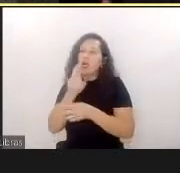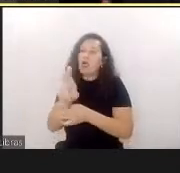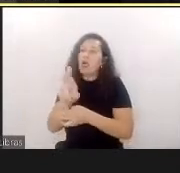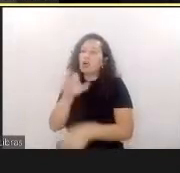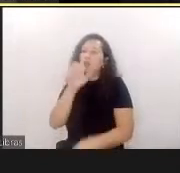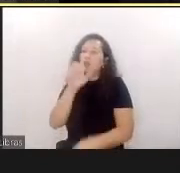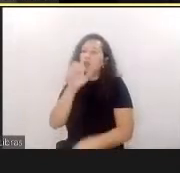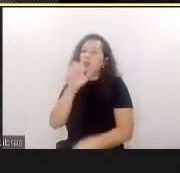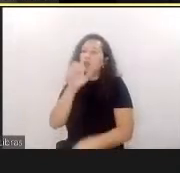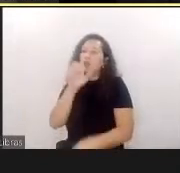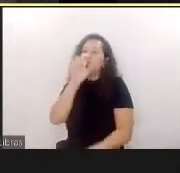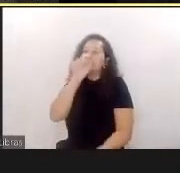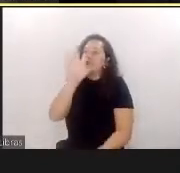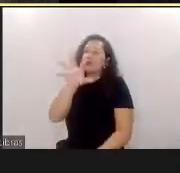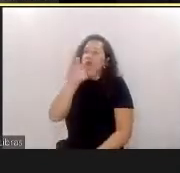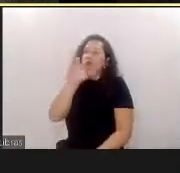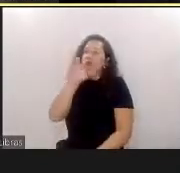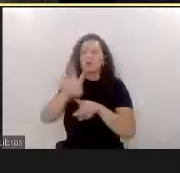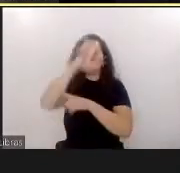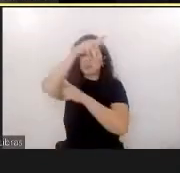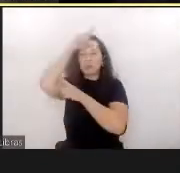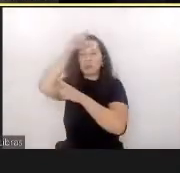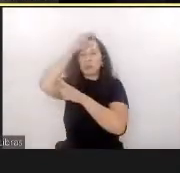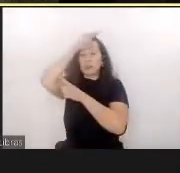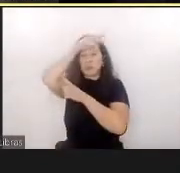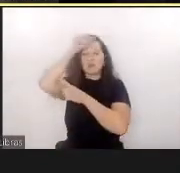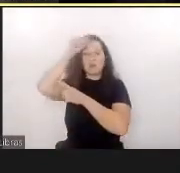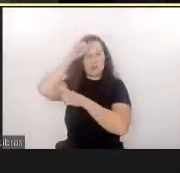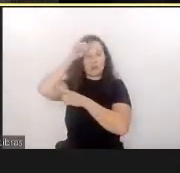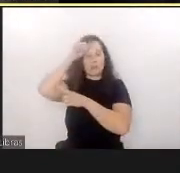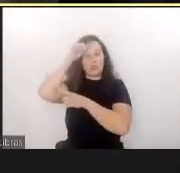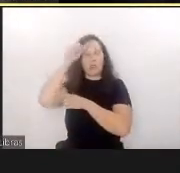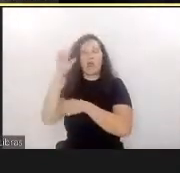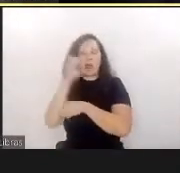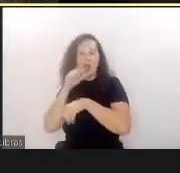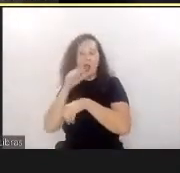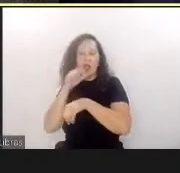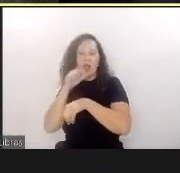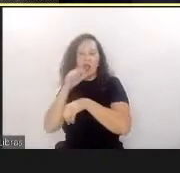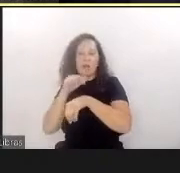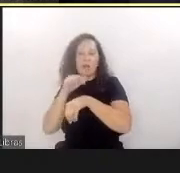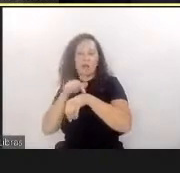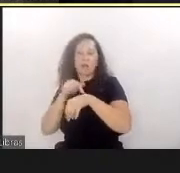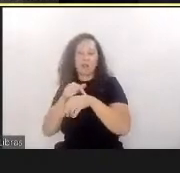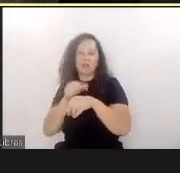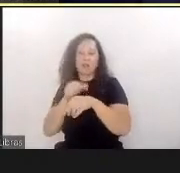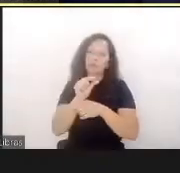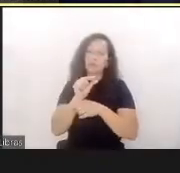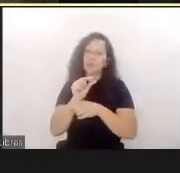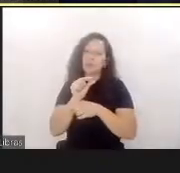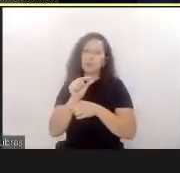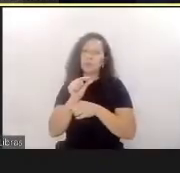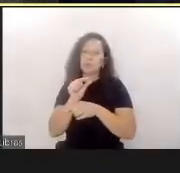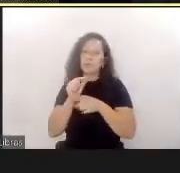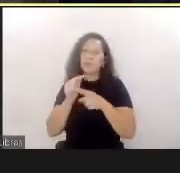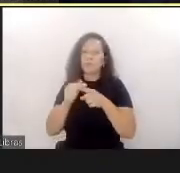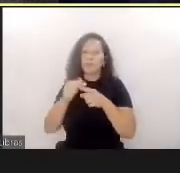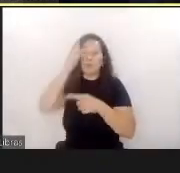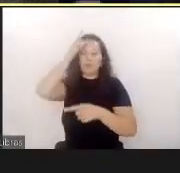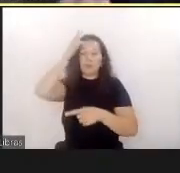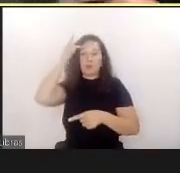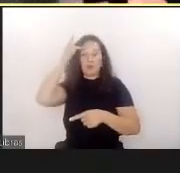enfermarias temporárias através de um grupo que se chama Expedicionários da Saúde.